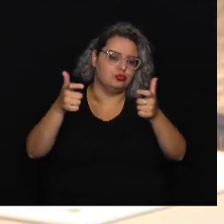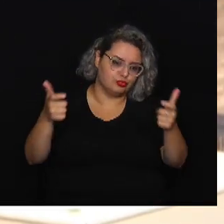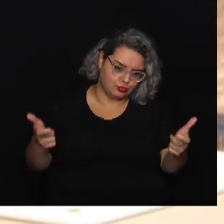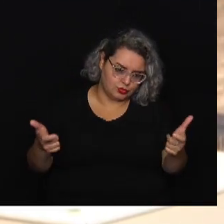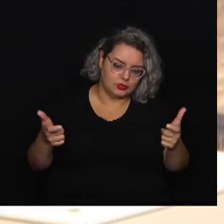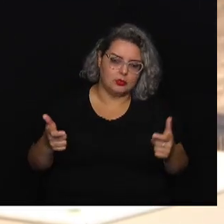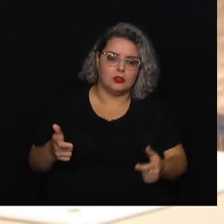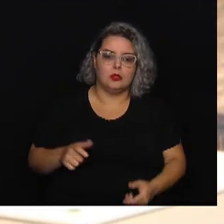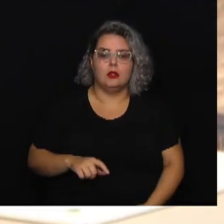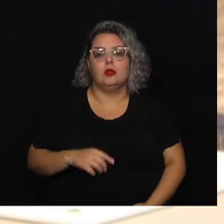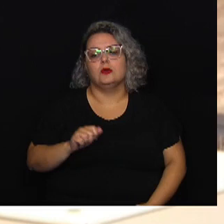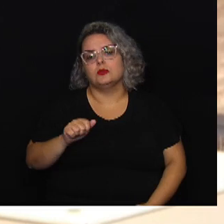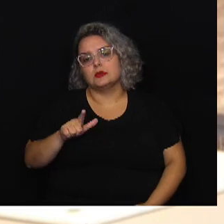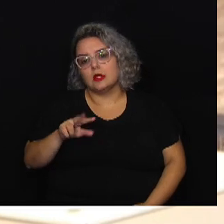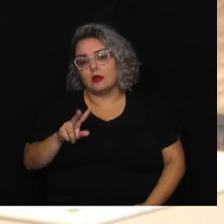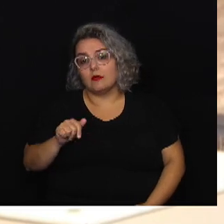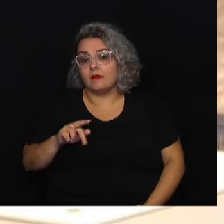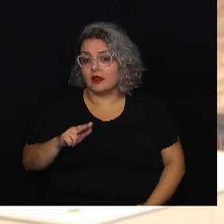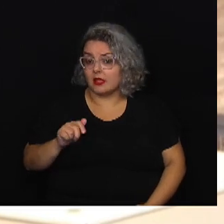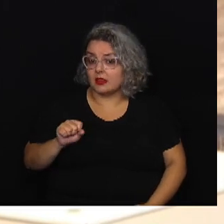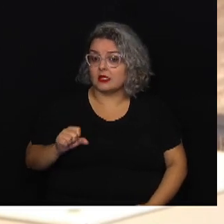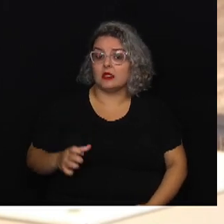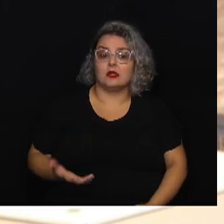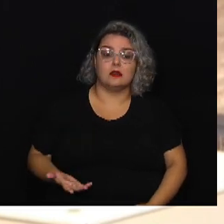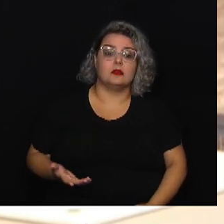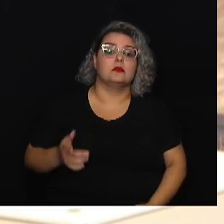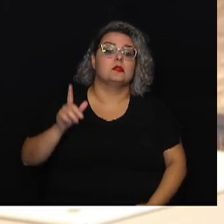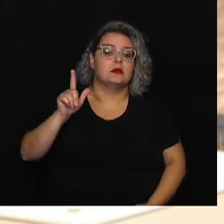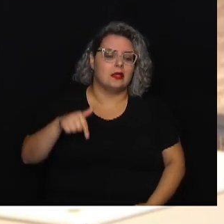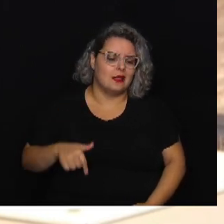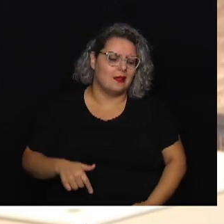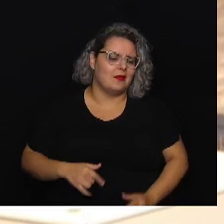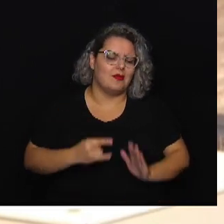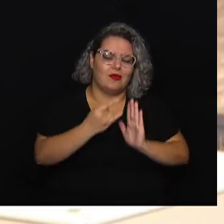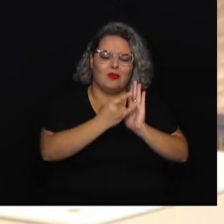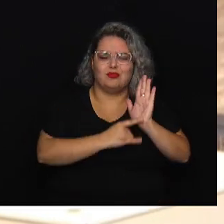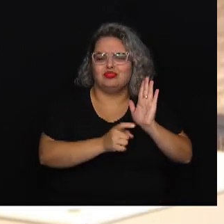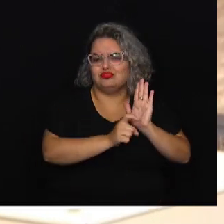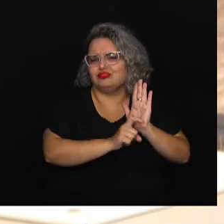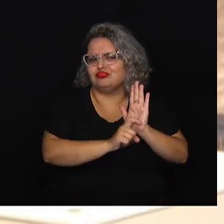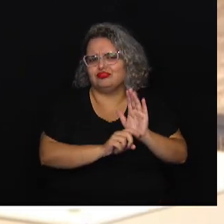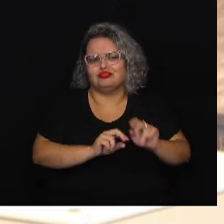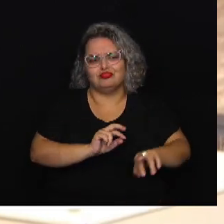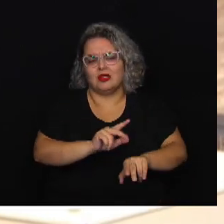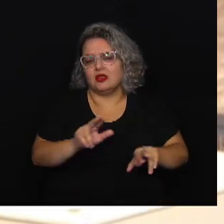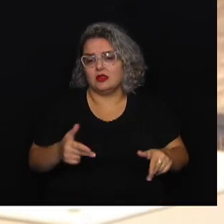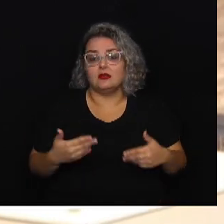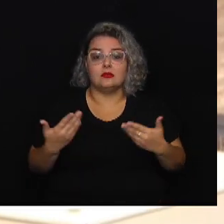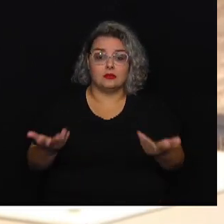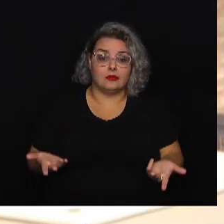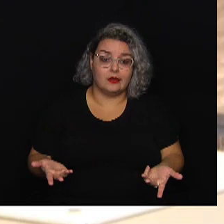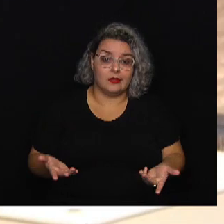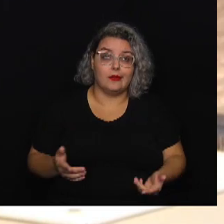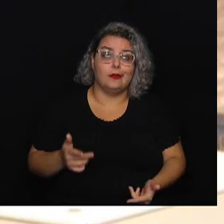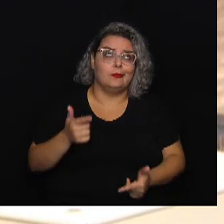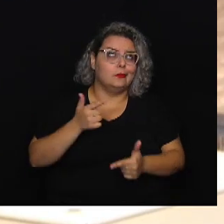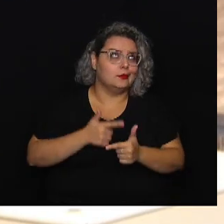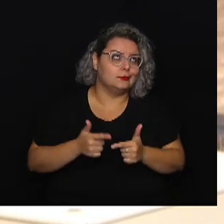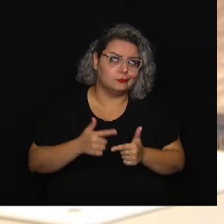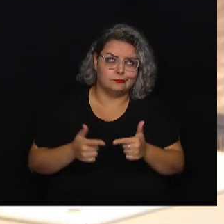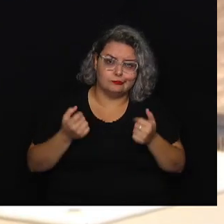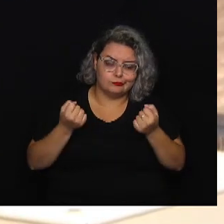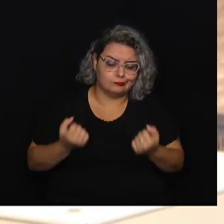questão dos alvarás é muita burocracia, então acaba se tornando um calvário, seja para arquitetos,